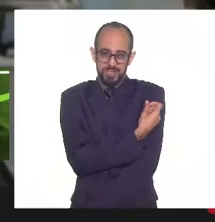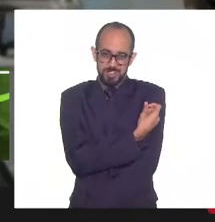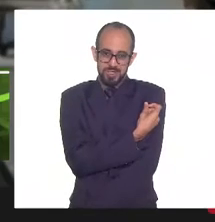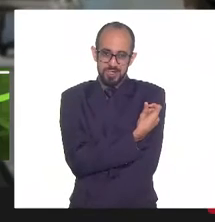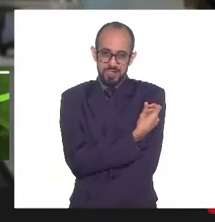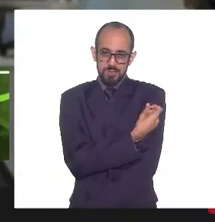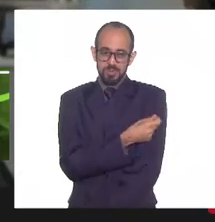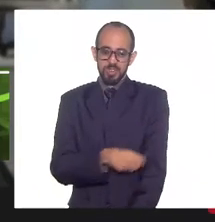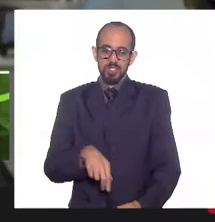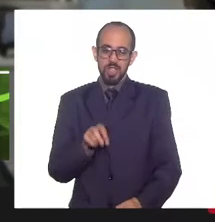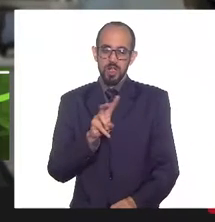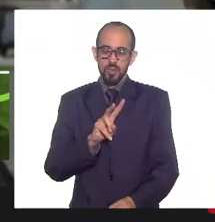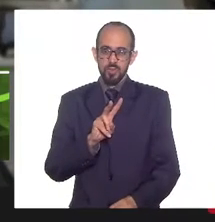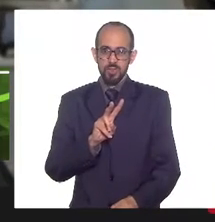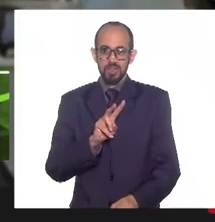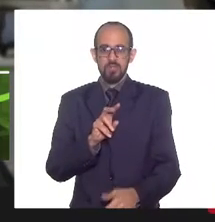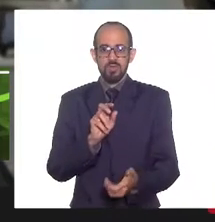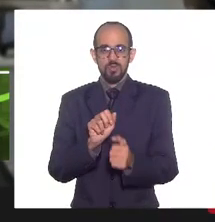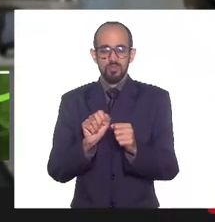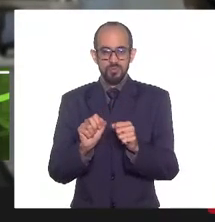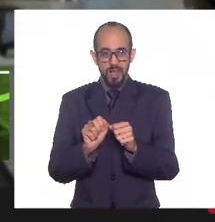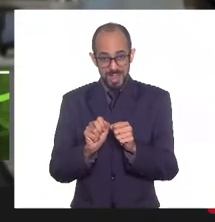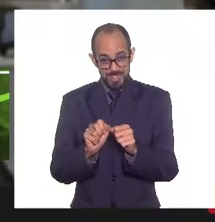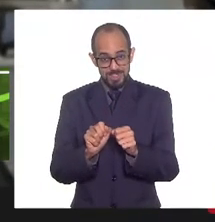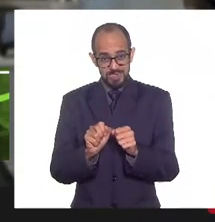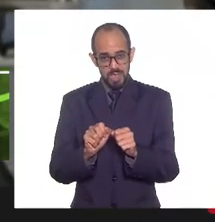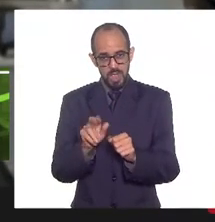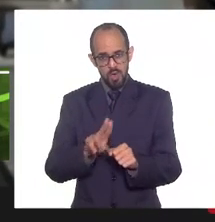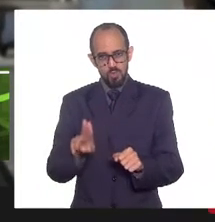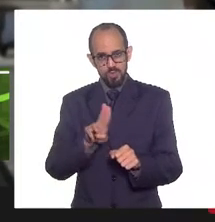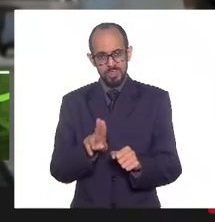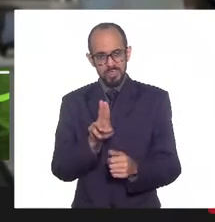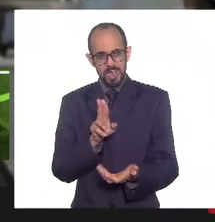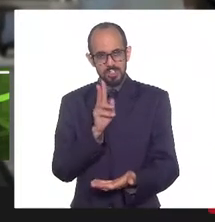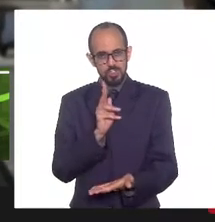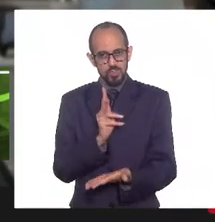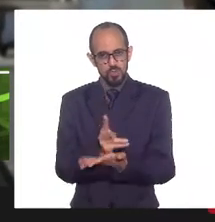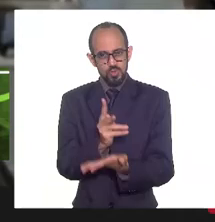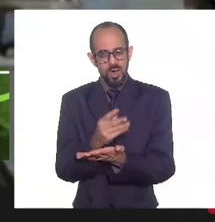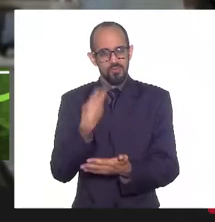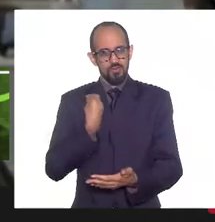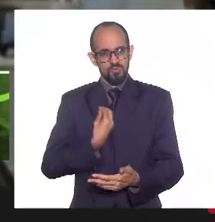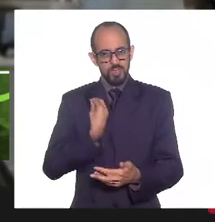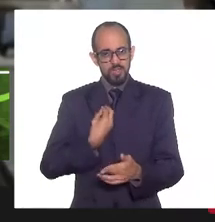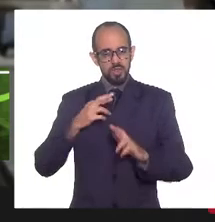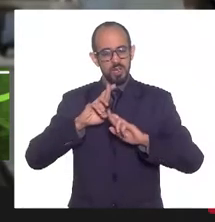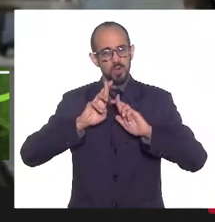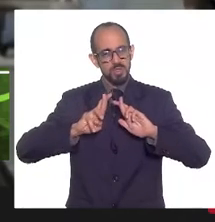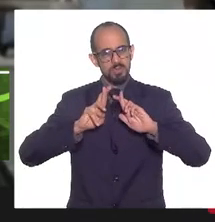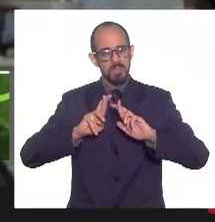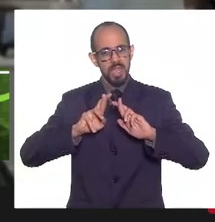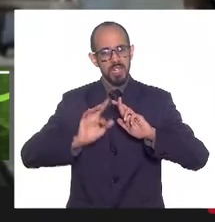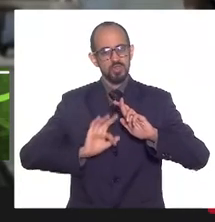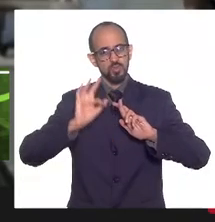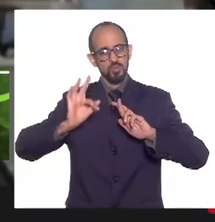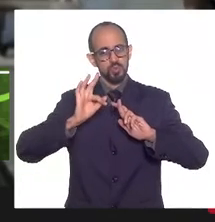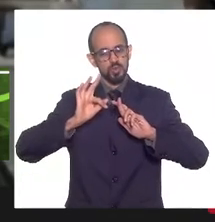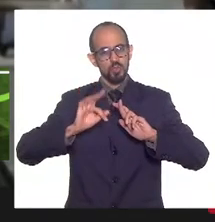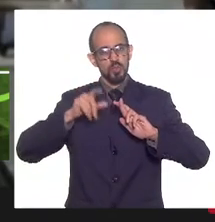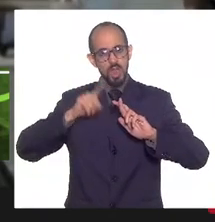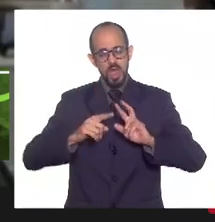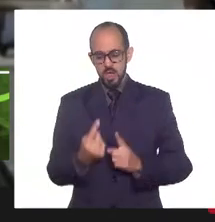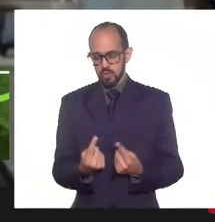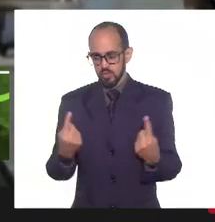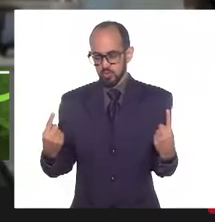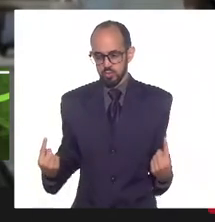tem mantido essa universidade viva renovada e esperançosa é a ciência é a vacina é o isolamento